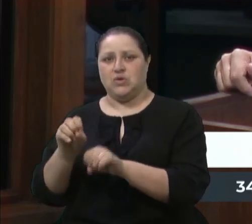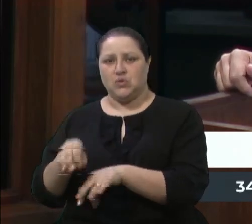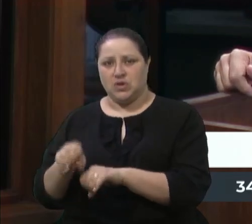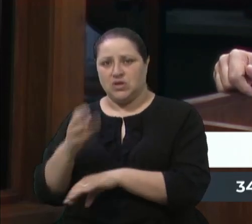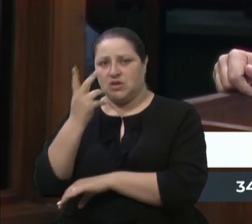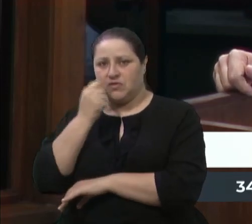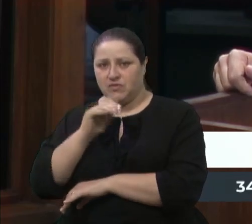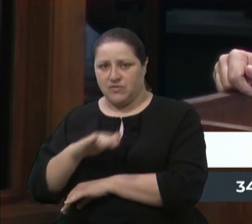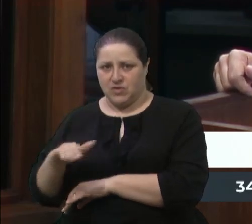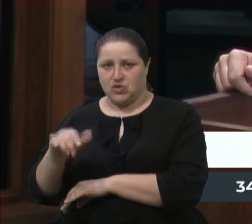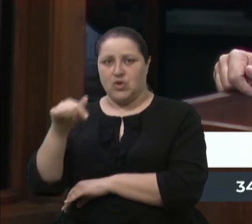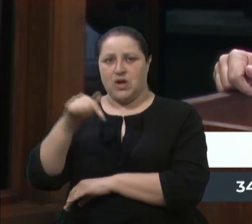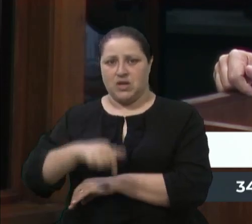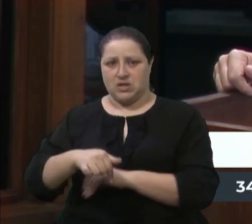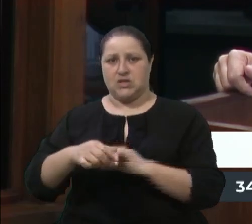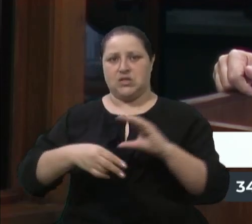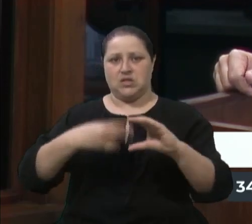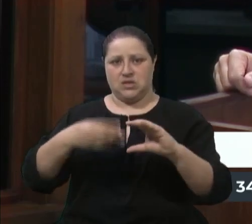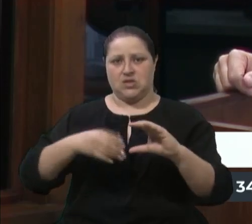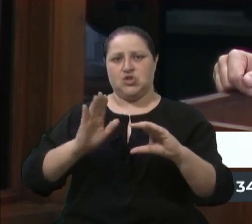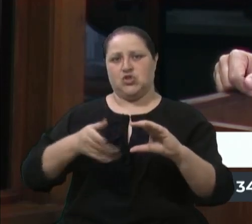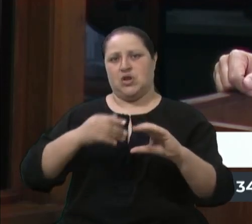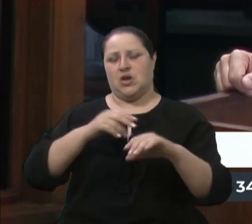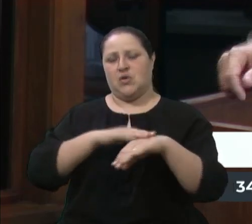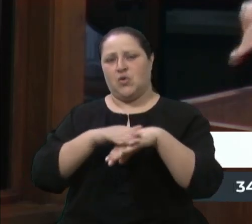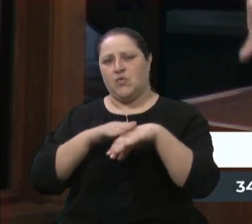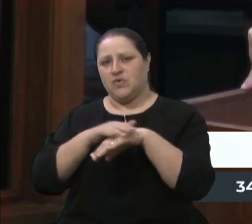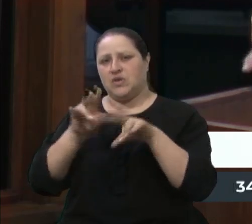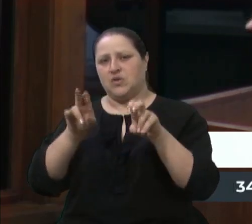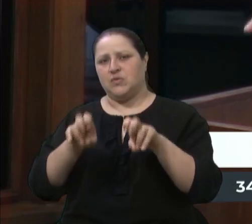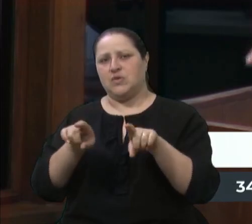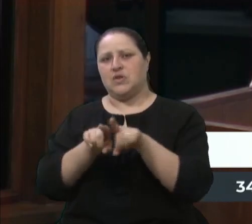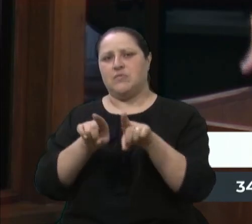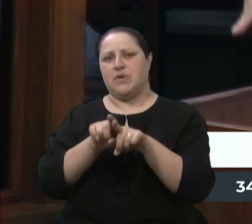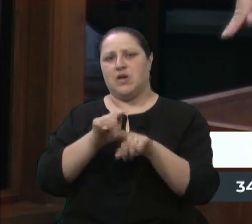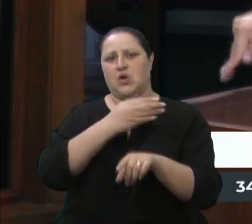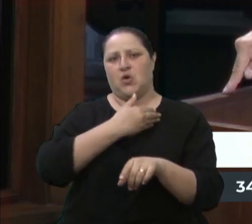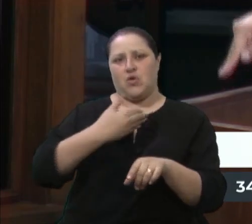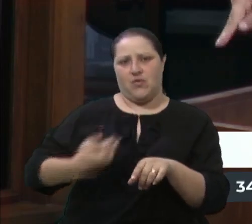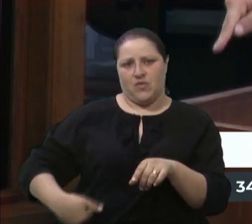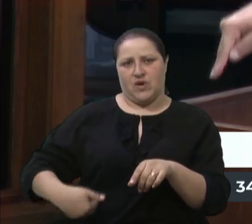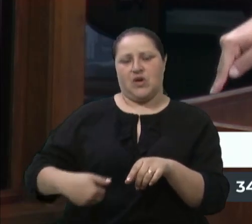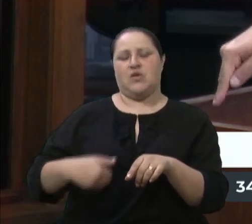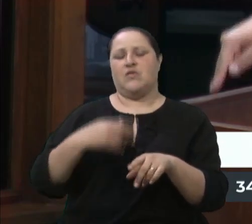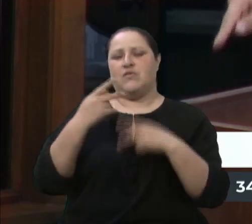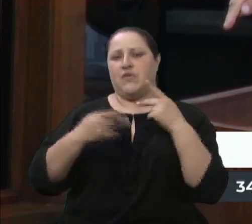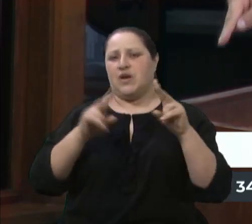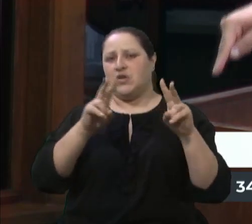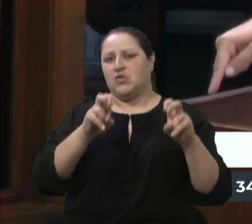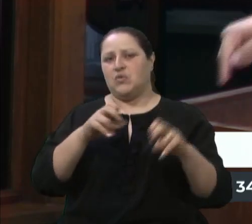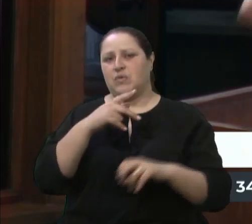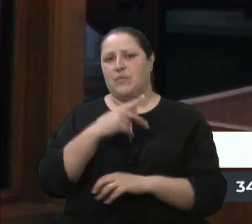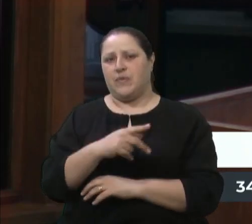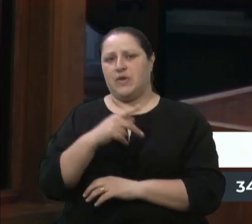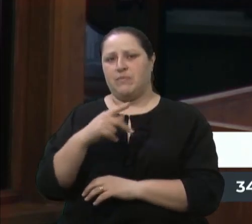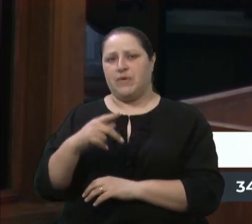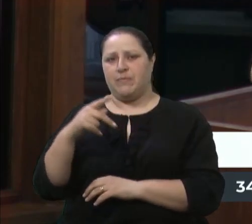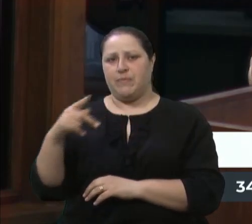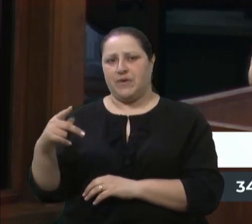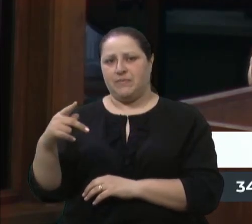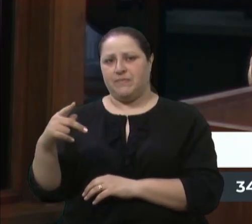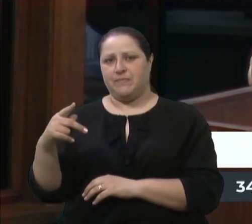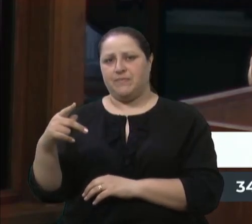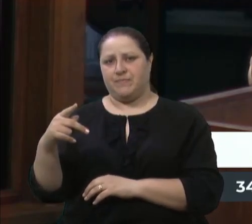nessa casa, e pelo governo, pela gestão municipal, são as parcerias público-privadas para a